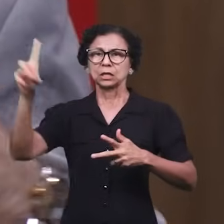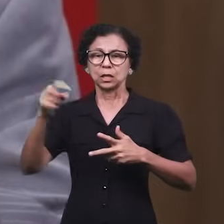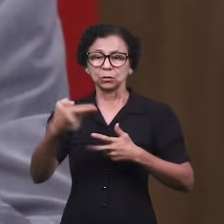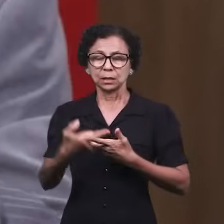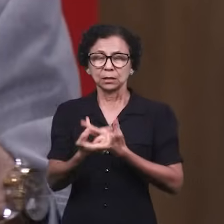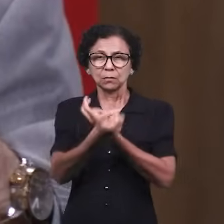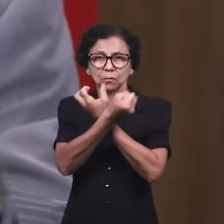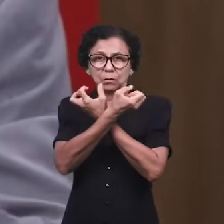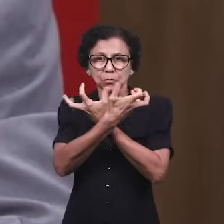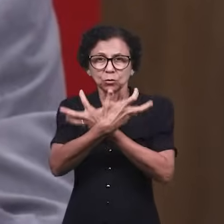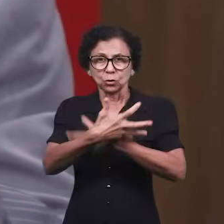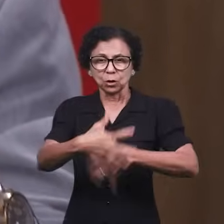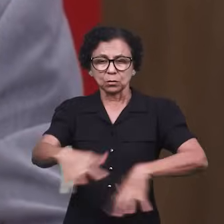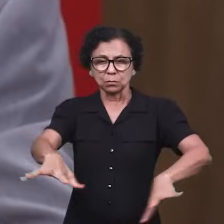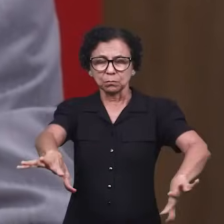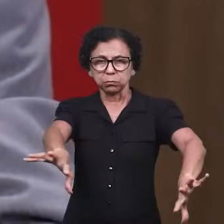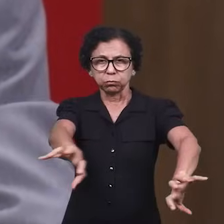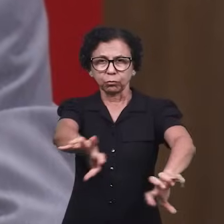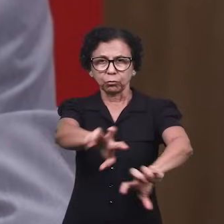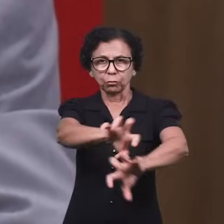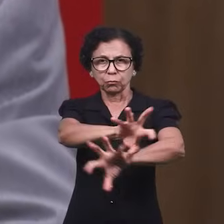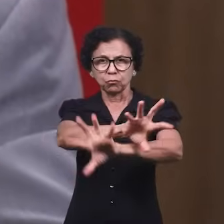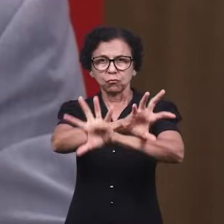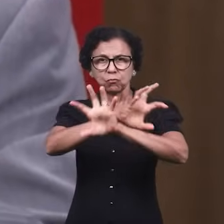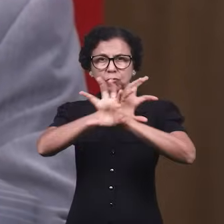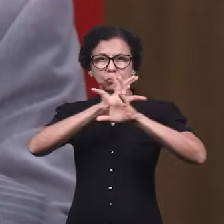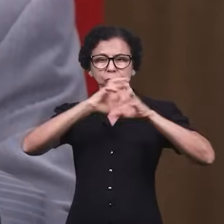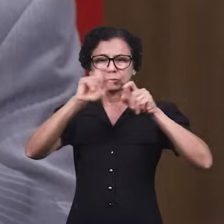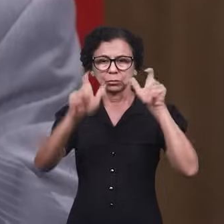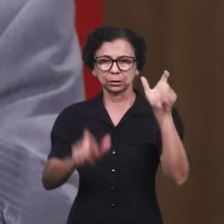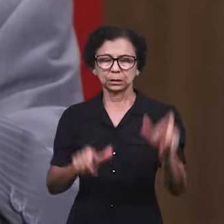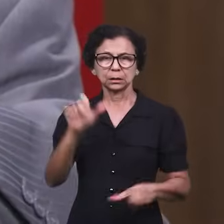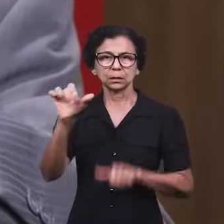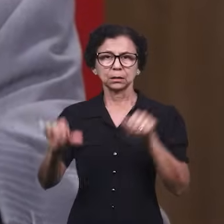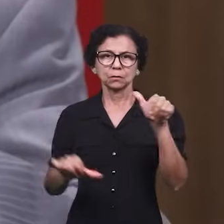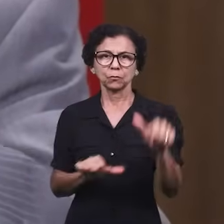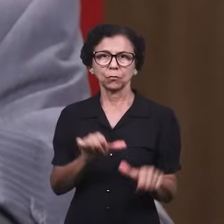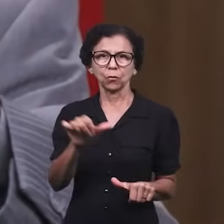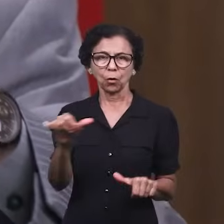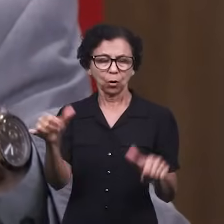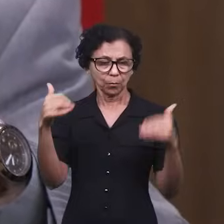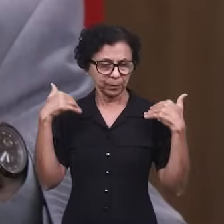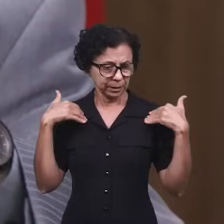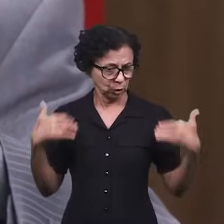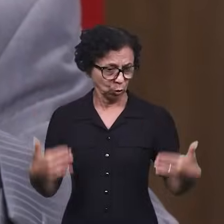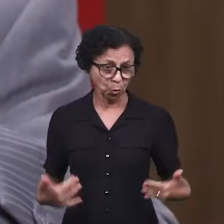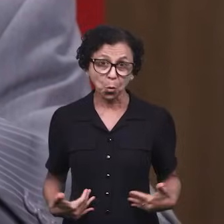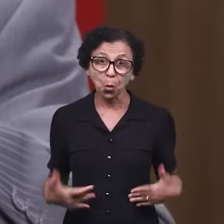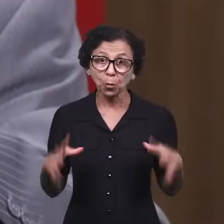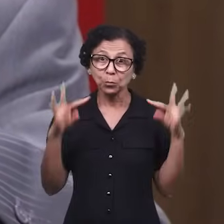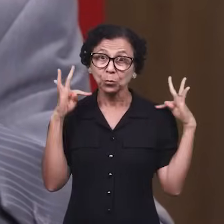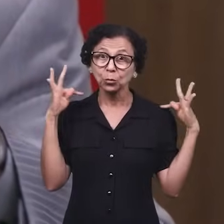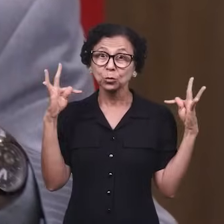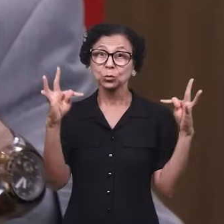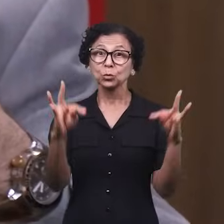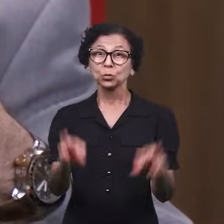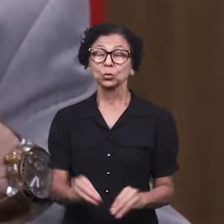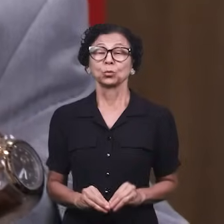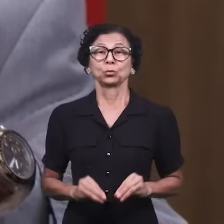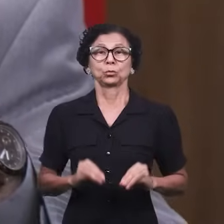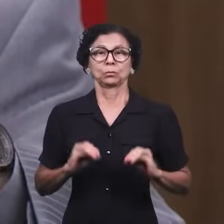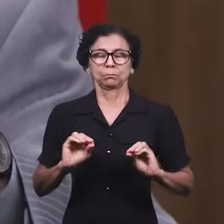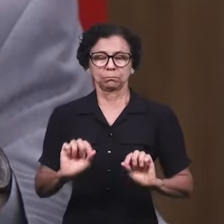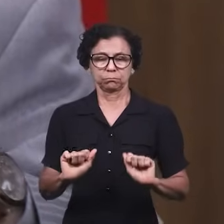aqueles ossos eles se juntam. Para que posteriormente uma sucessão de eventos acontece, né, com a formação de